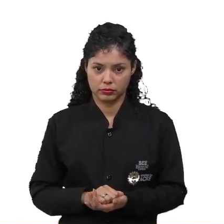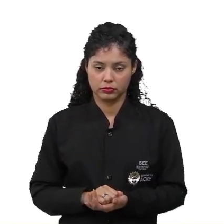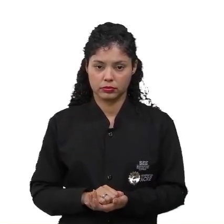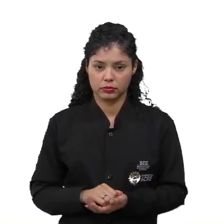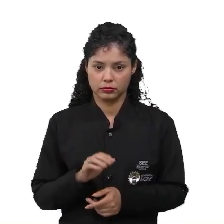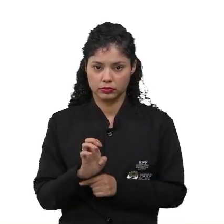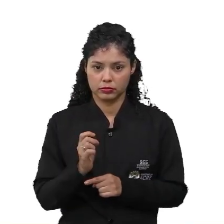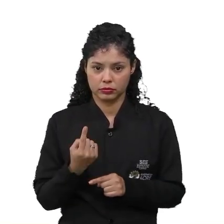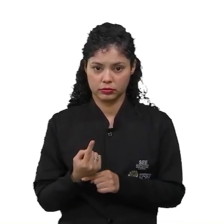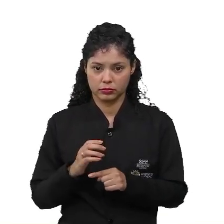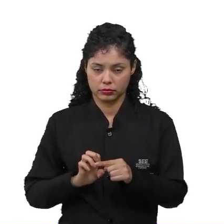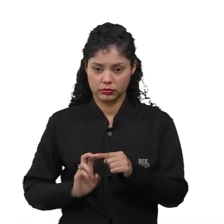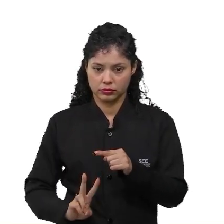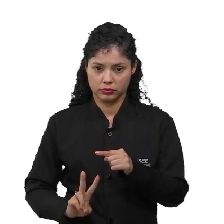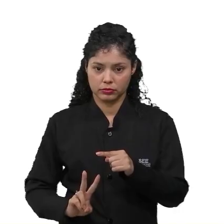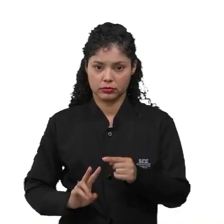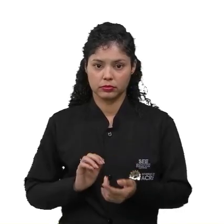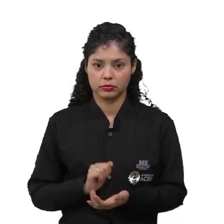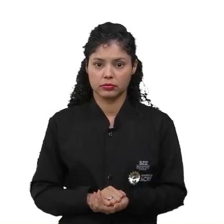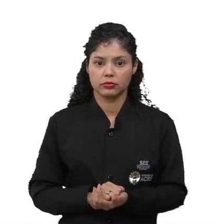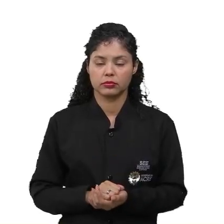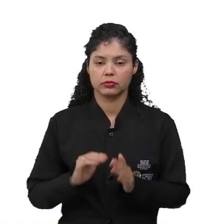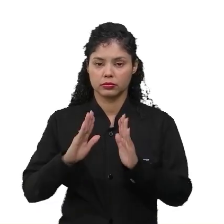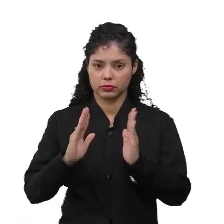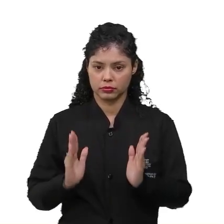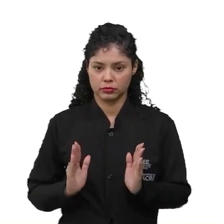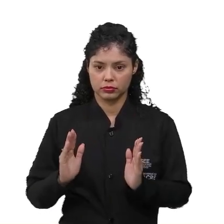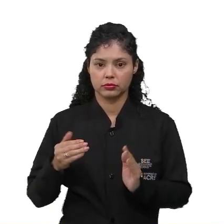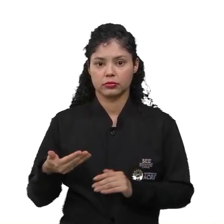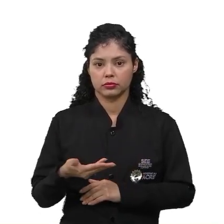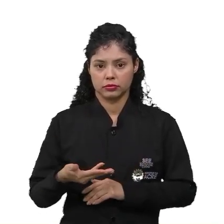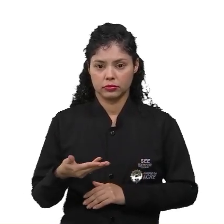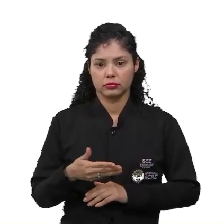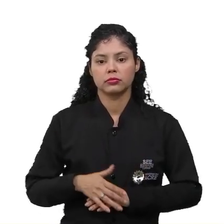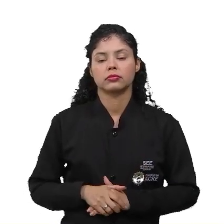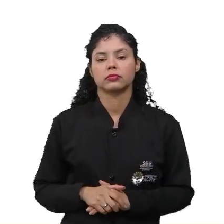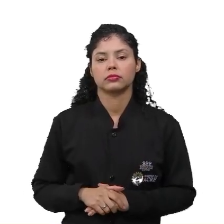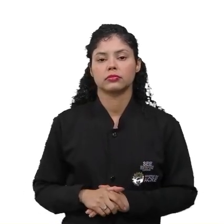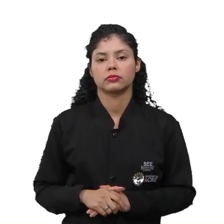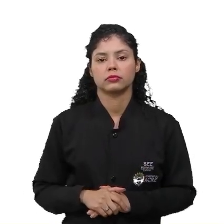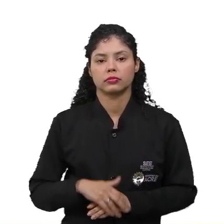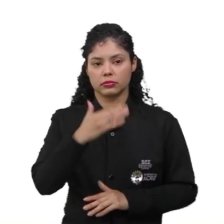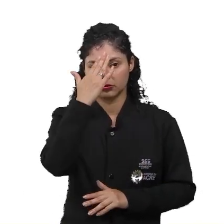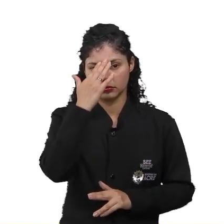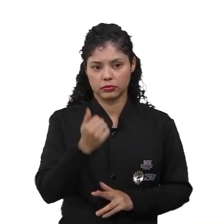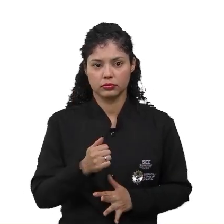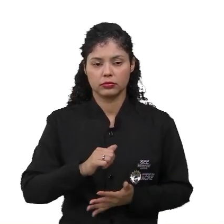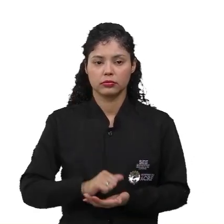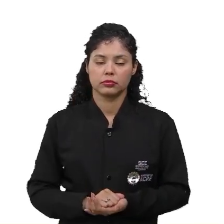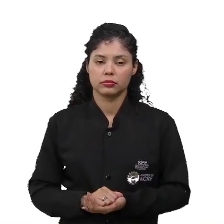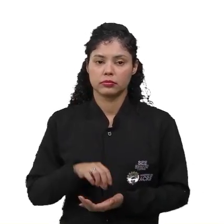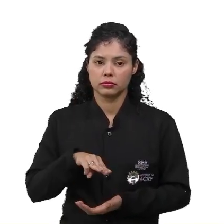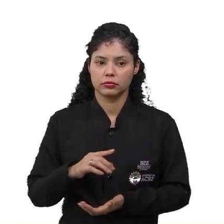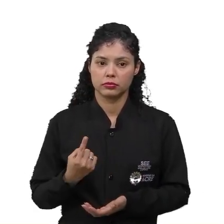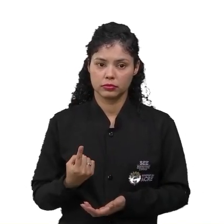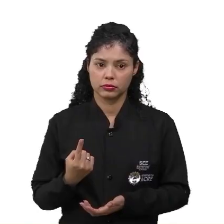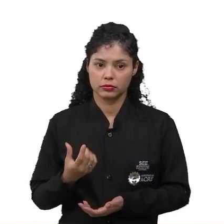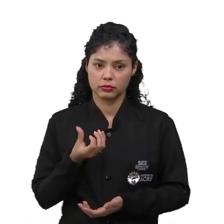E1 dividido para E2 na base 10. Nós sabemos que M1